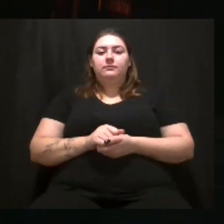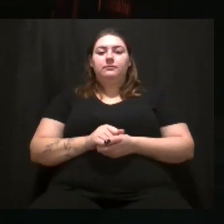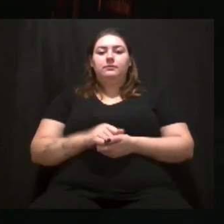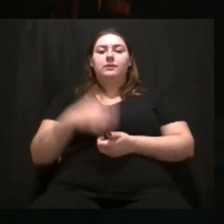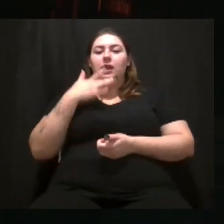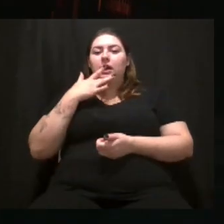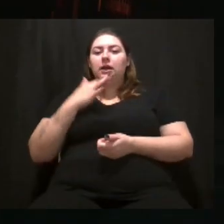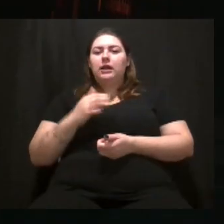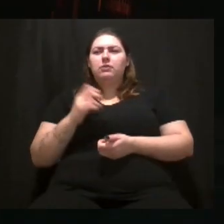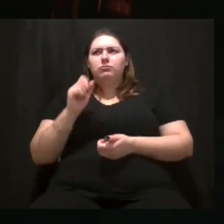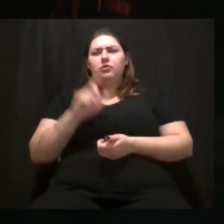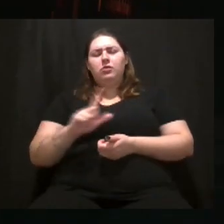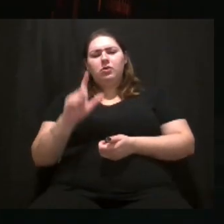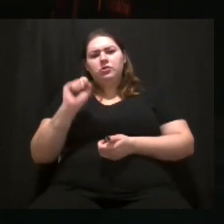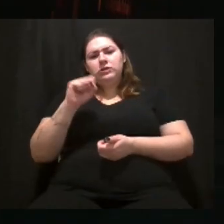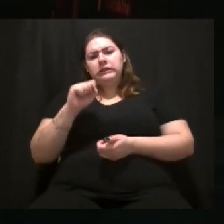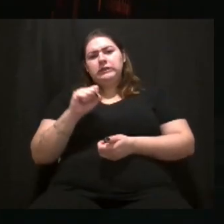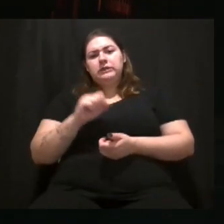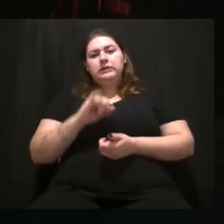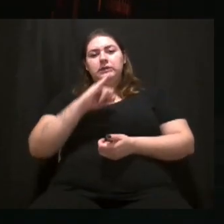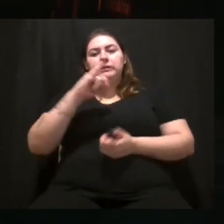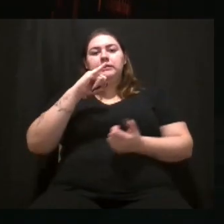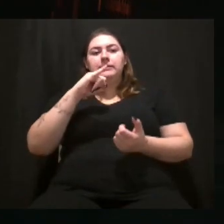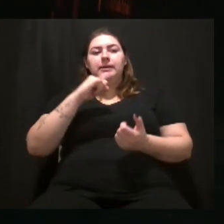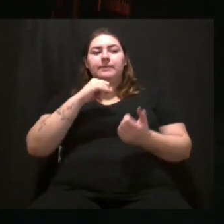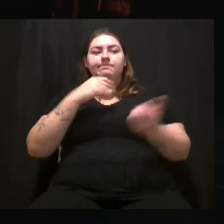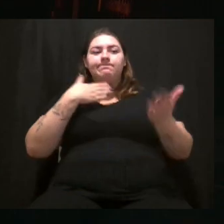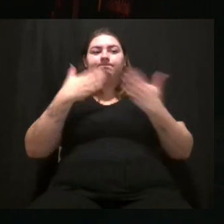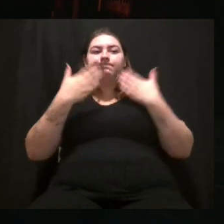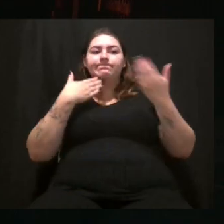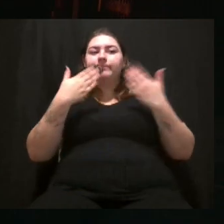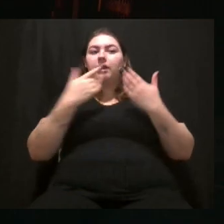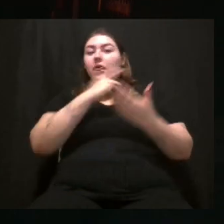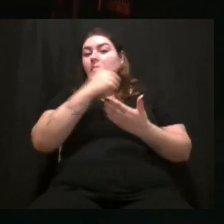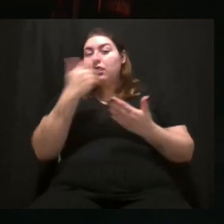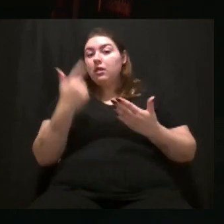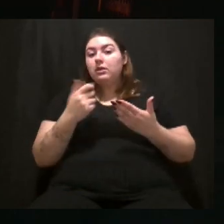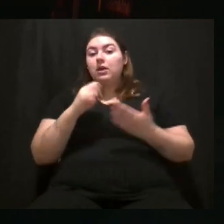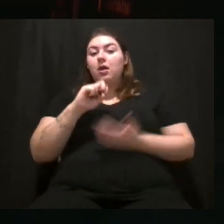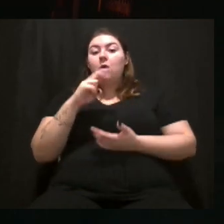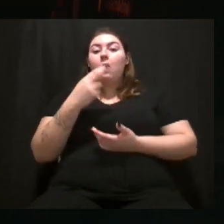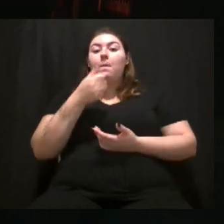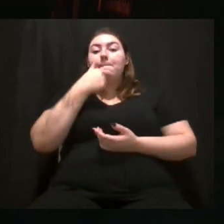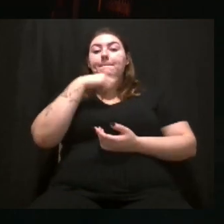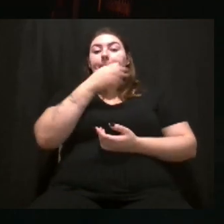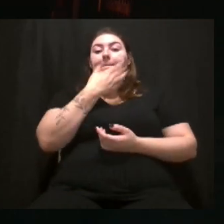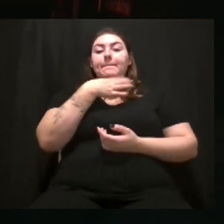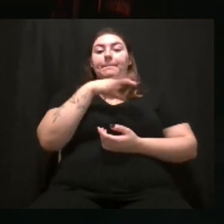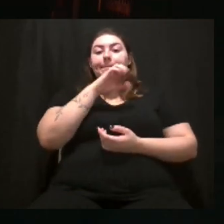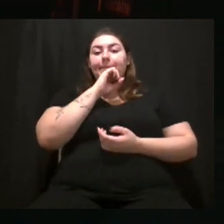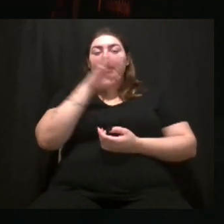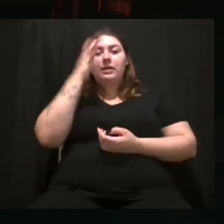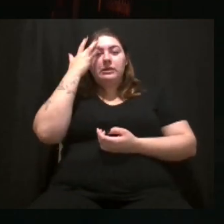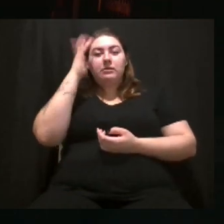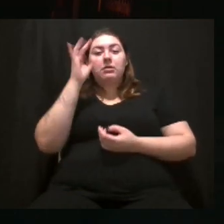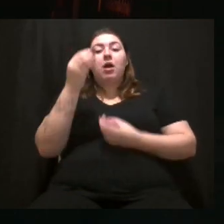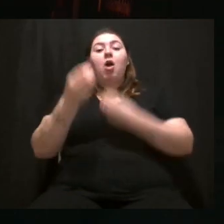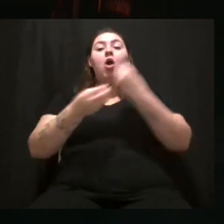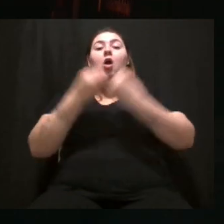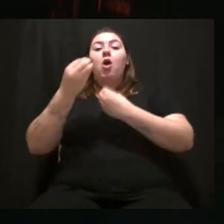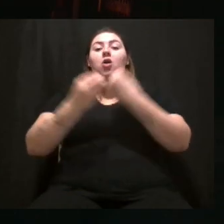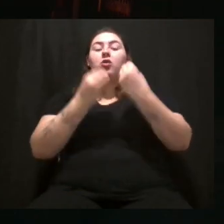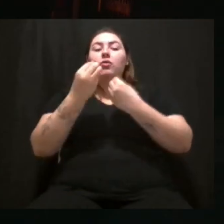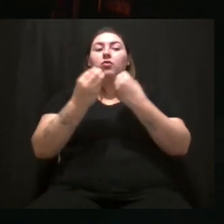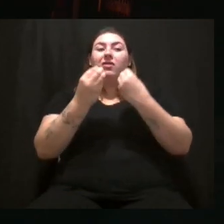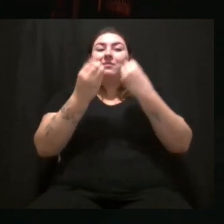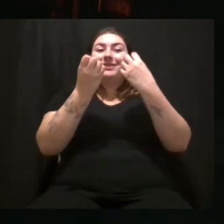sim, se não tiver um diálogo dentro de casa, ou o pai, de repente, não sabe como abordar esse assunto,